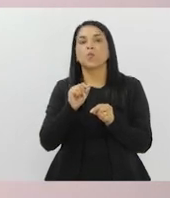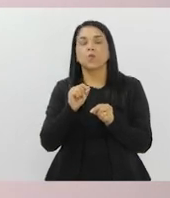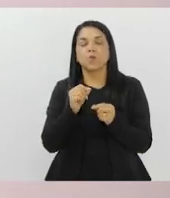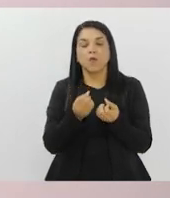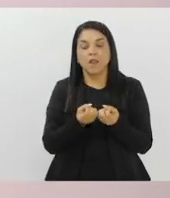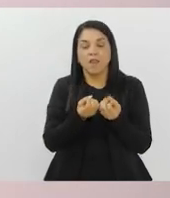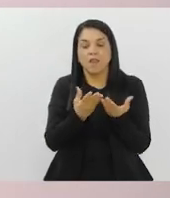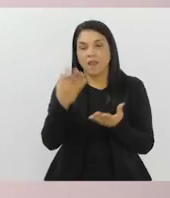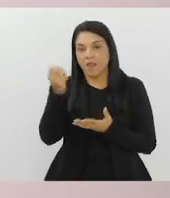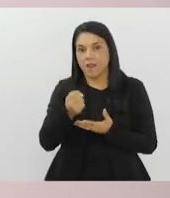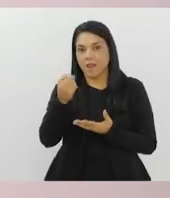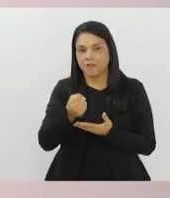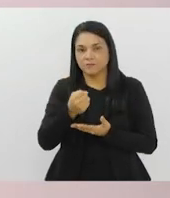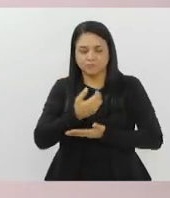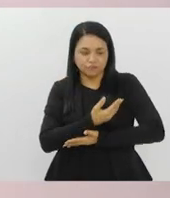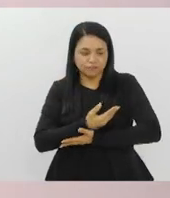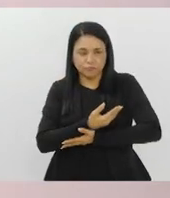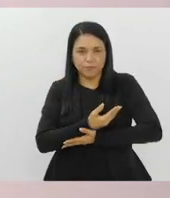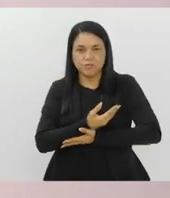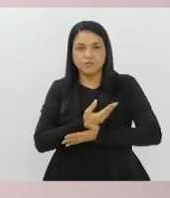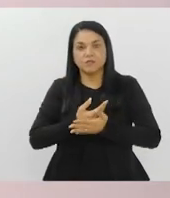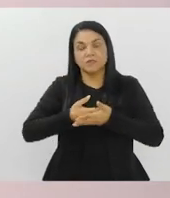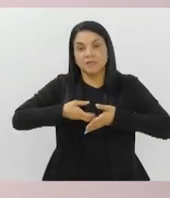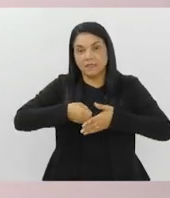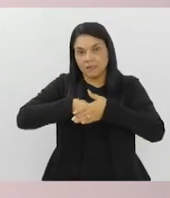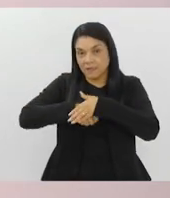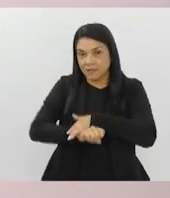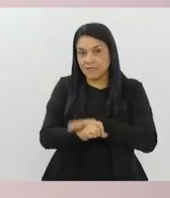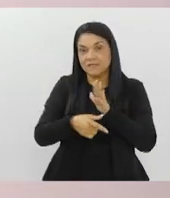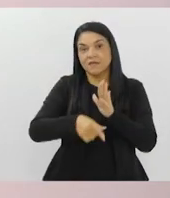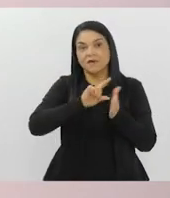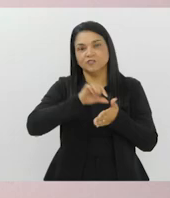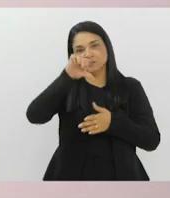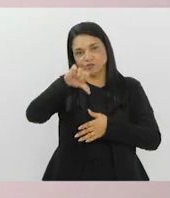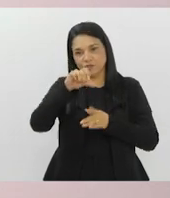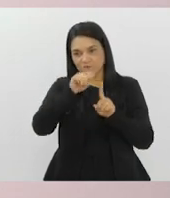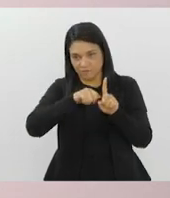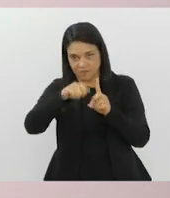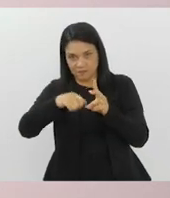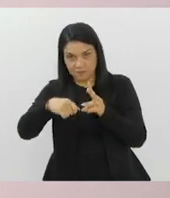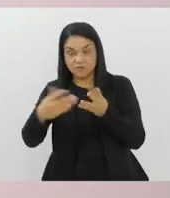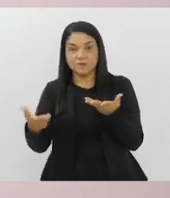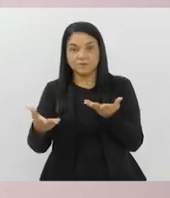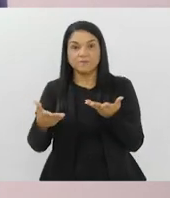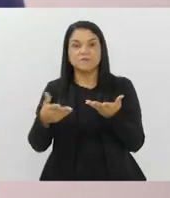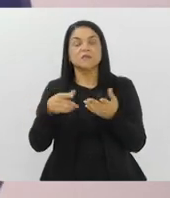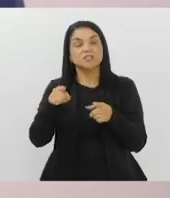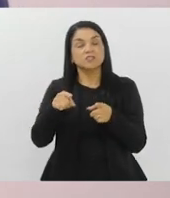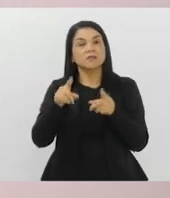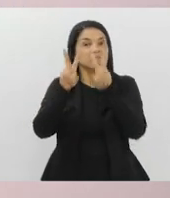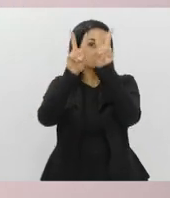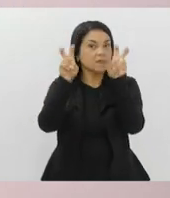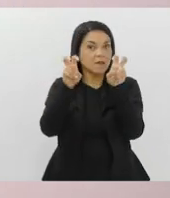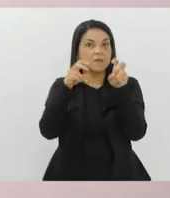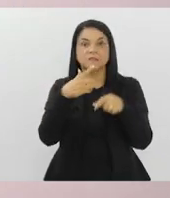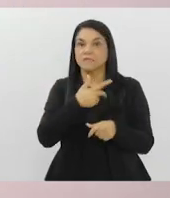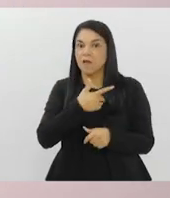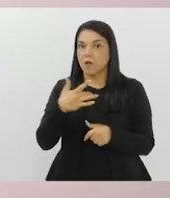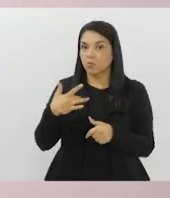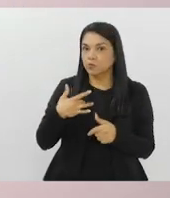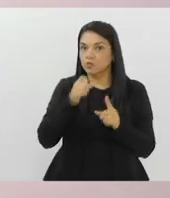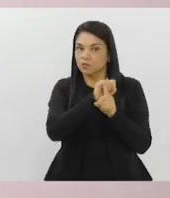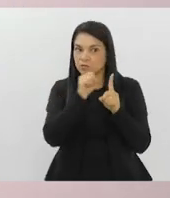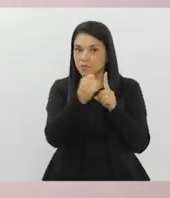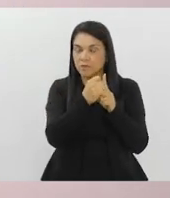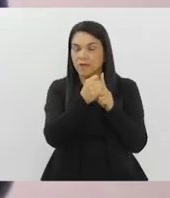E aí a gente tem que lembrar uma outra coisa. A gente, a todo momento aqui, a gente está falando em saúde, a gente está falando em sociedade,